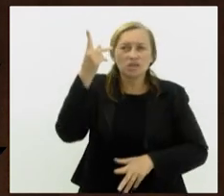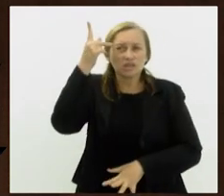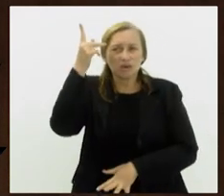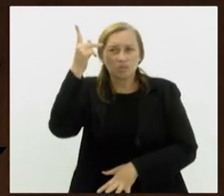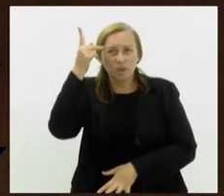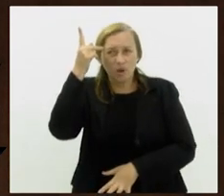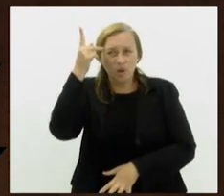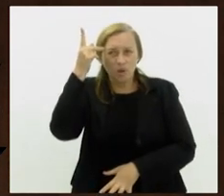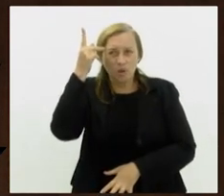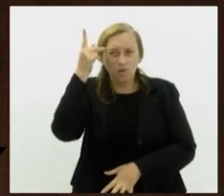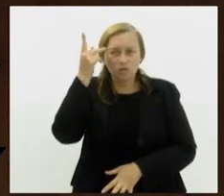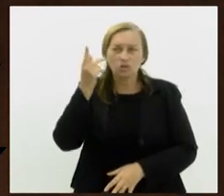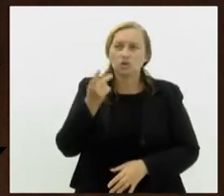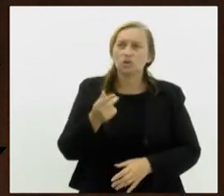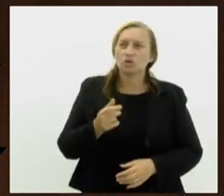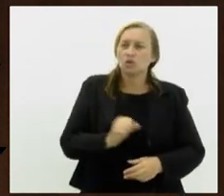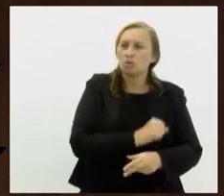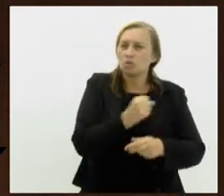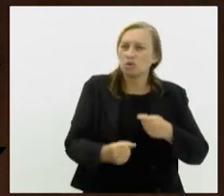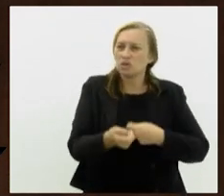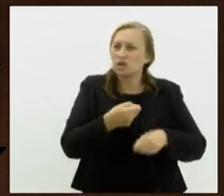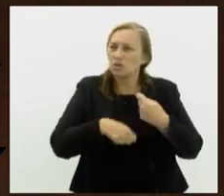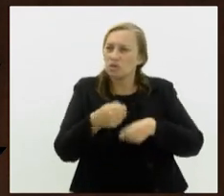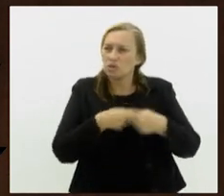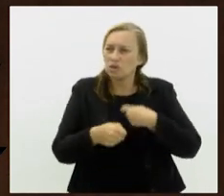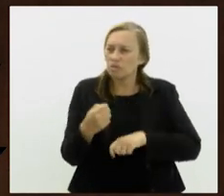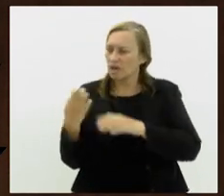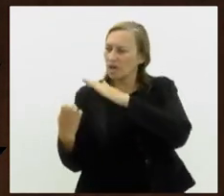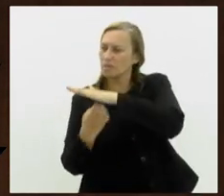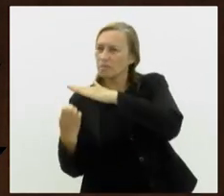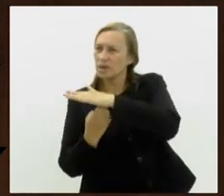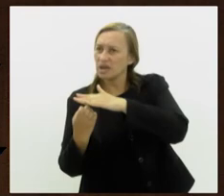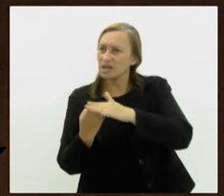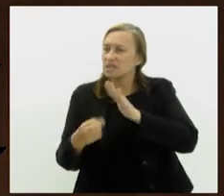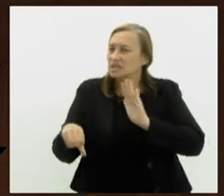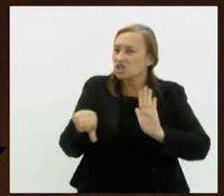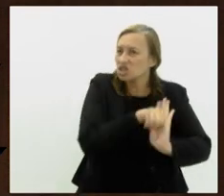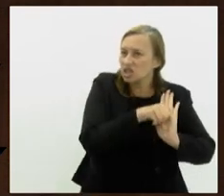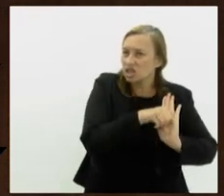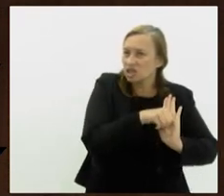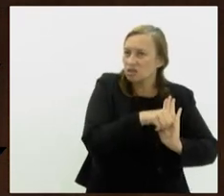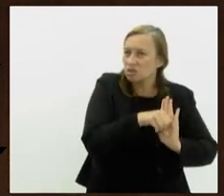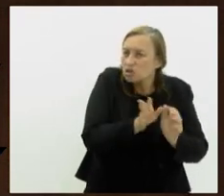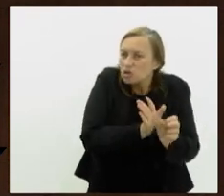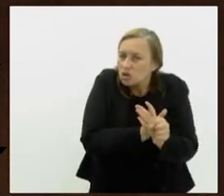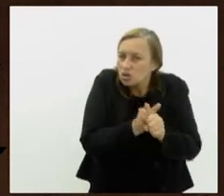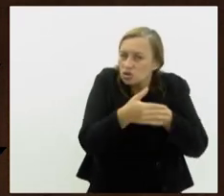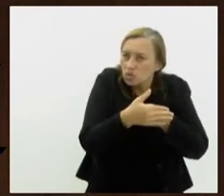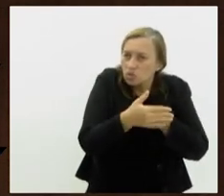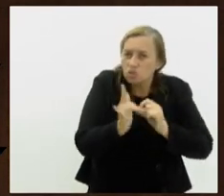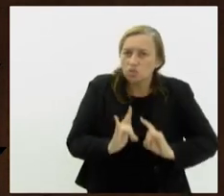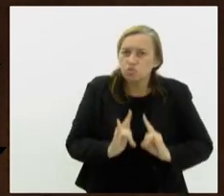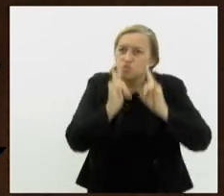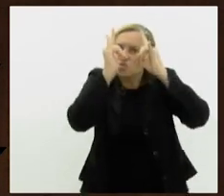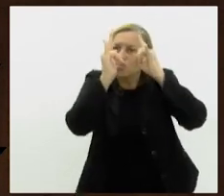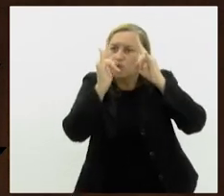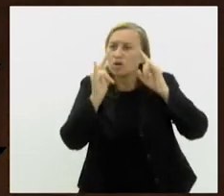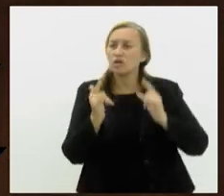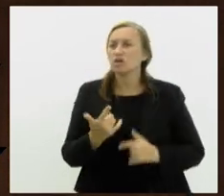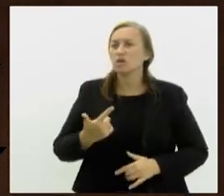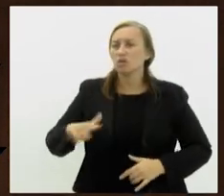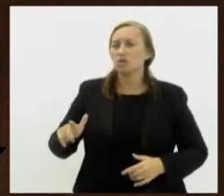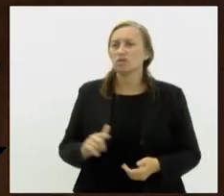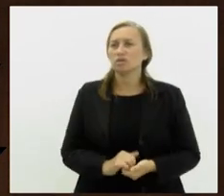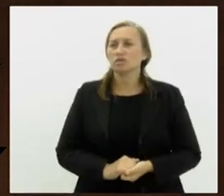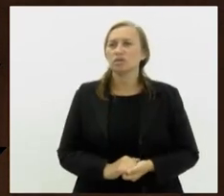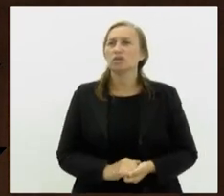o poder econômico infiltrado em empresas legais, nos condomínios clandestinos, empresas de ônibus, etc. Então, era essa